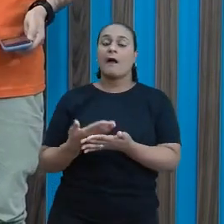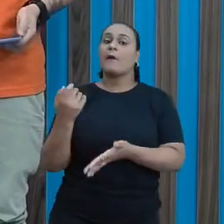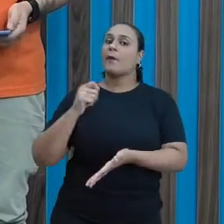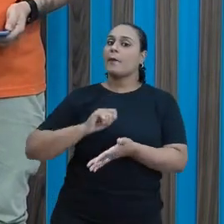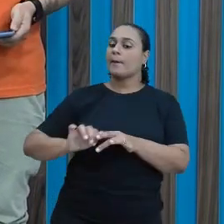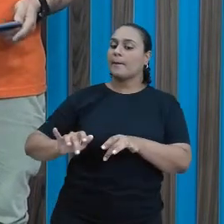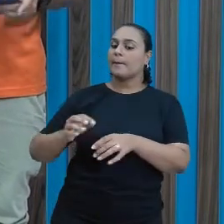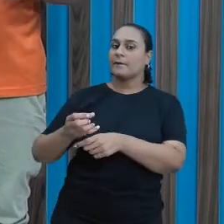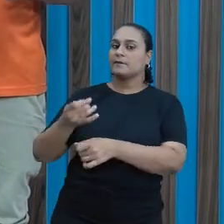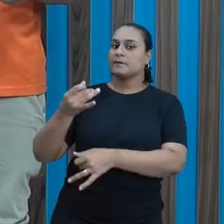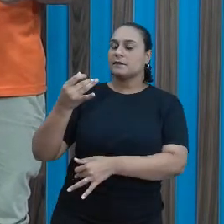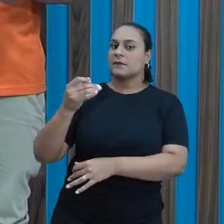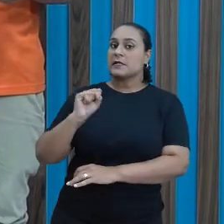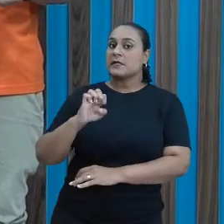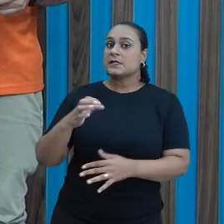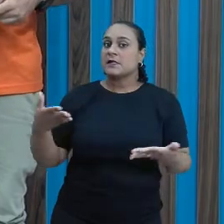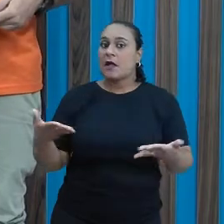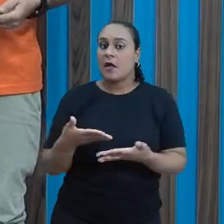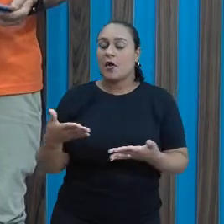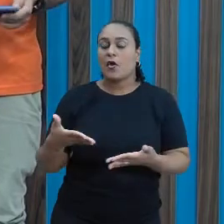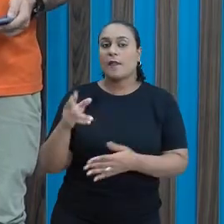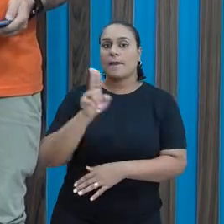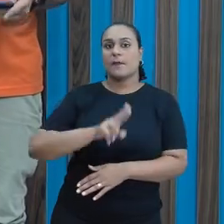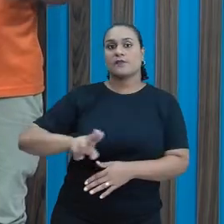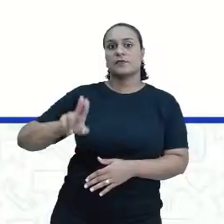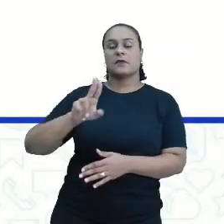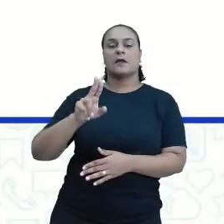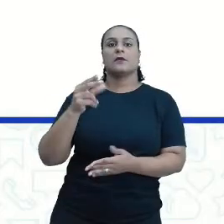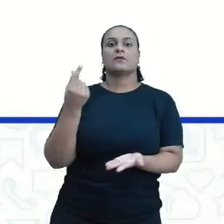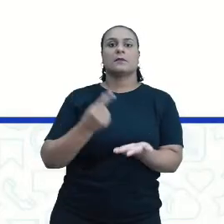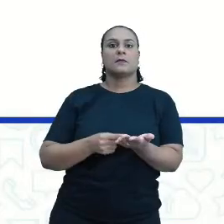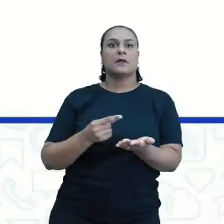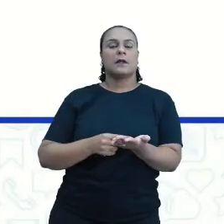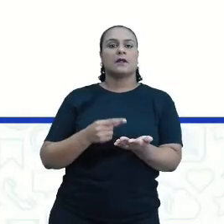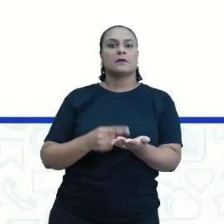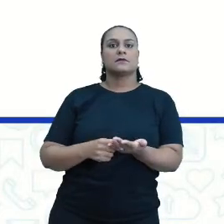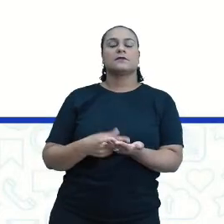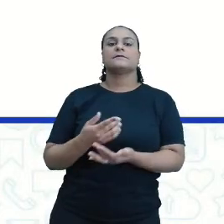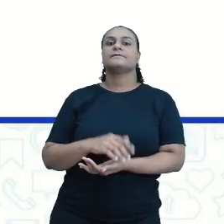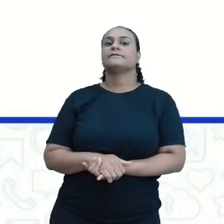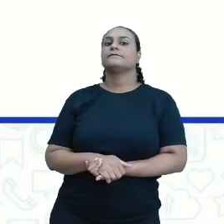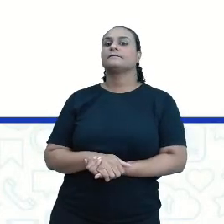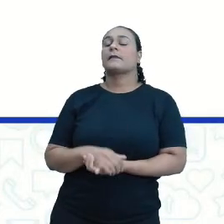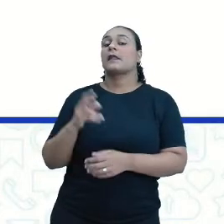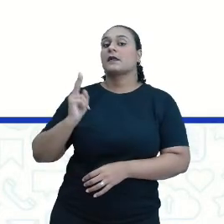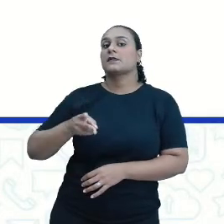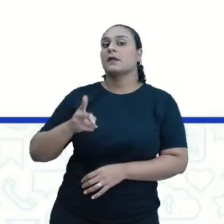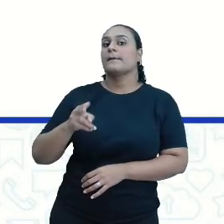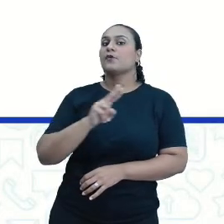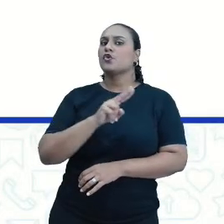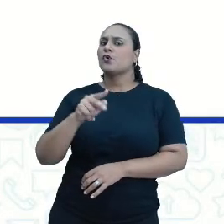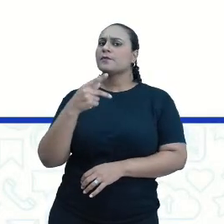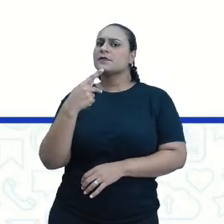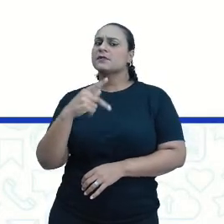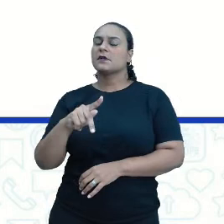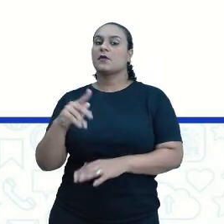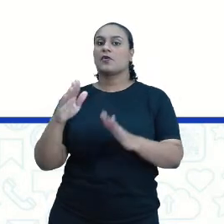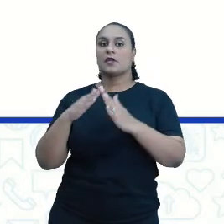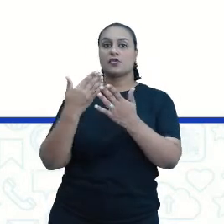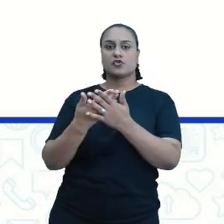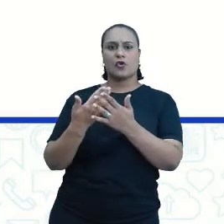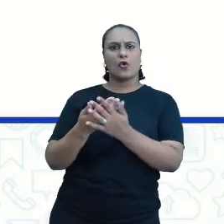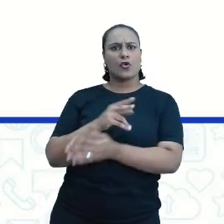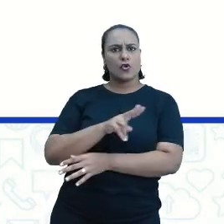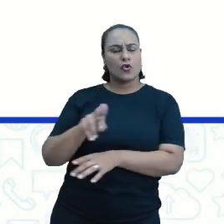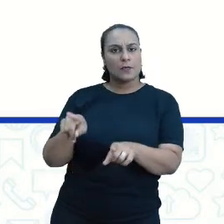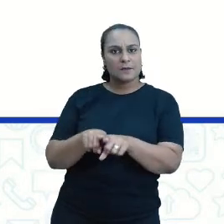pelo aplicativo agora, escreve aí para o que é que você está achando, sempre coloca teu nome e a escola que você estuda, que Briane vai passar esse recado